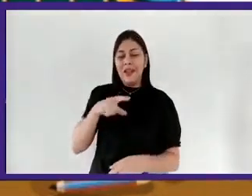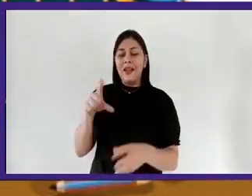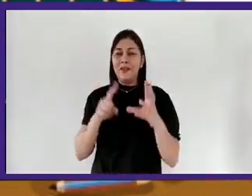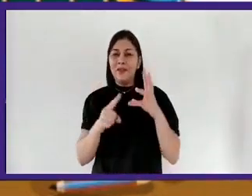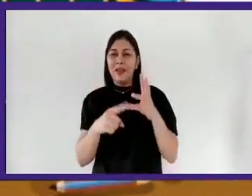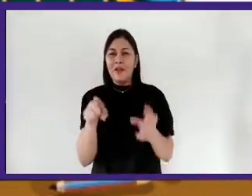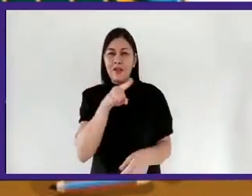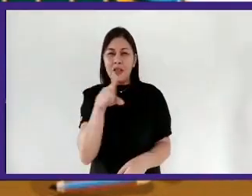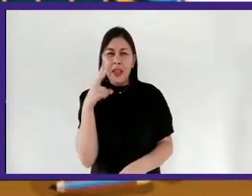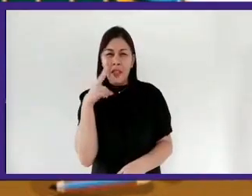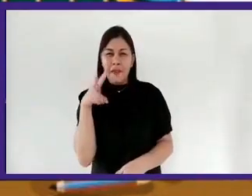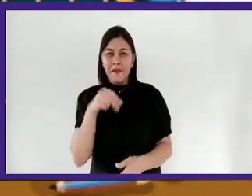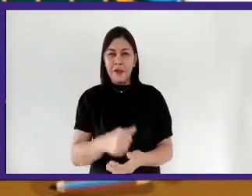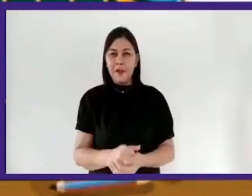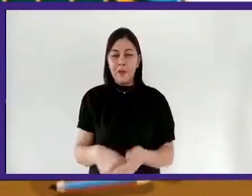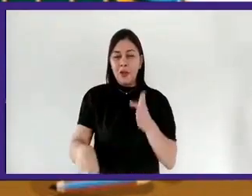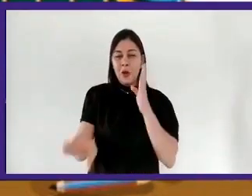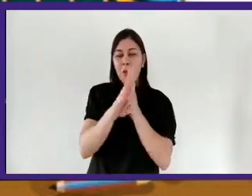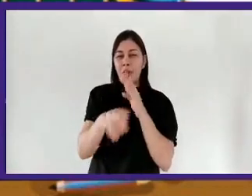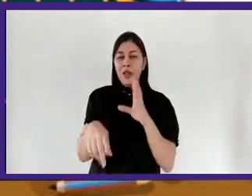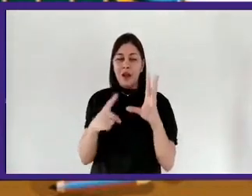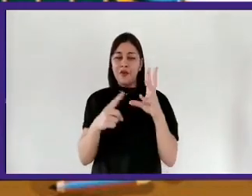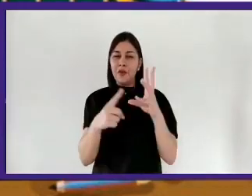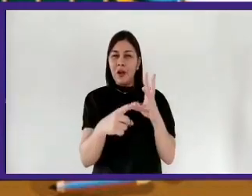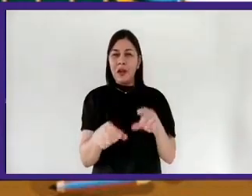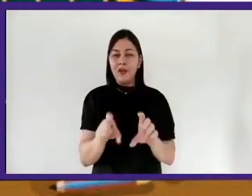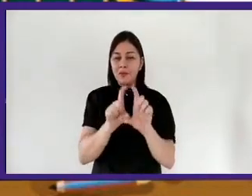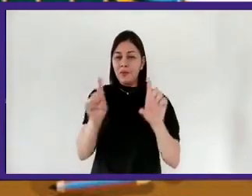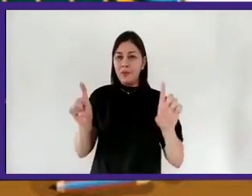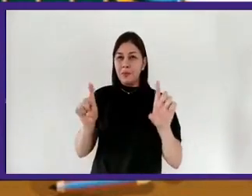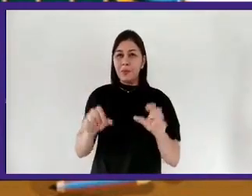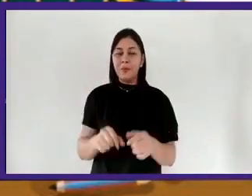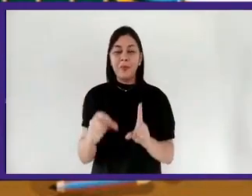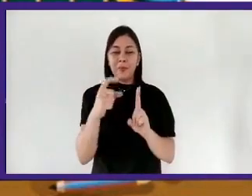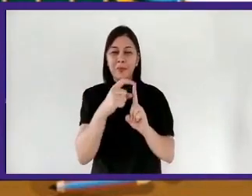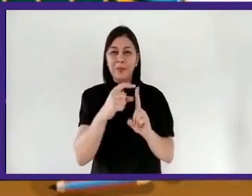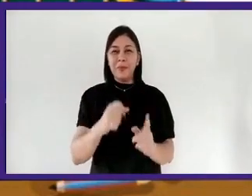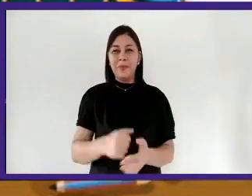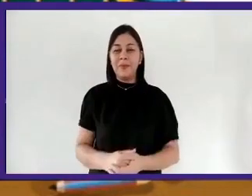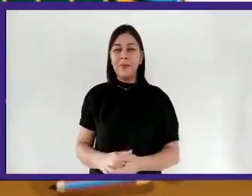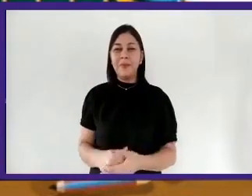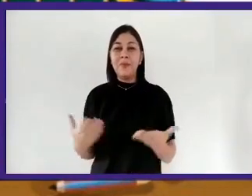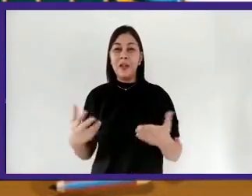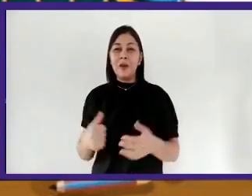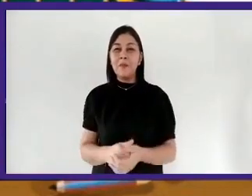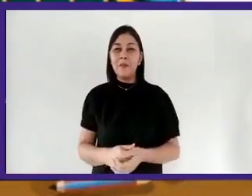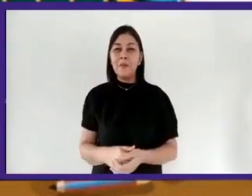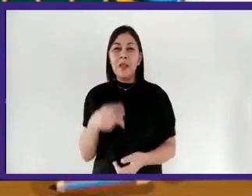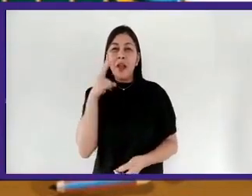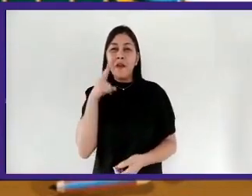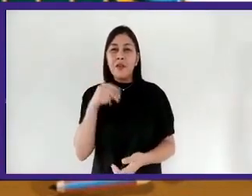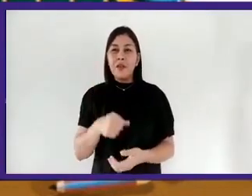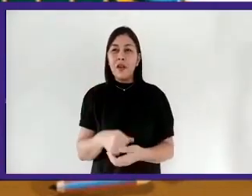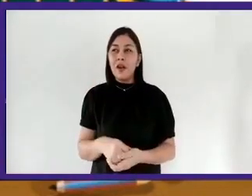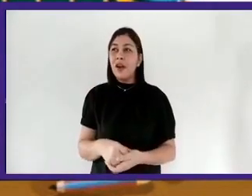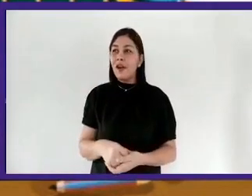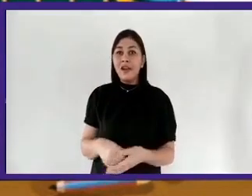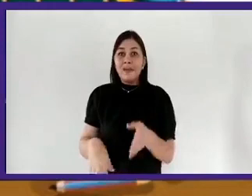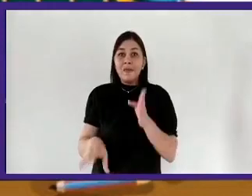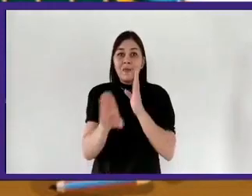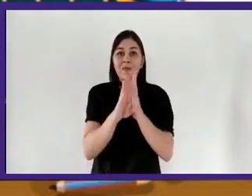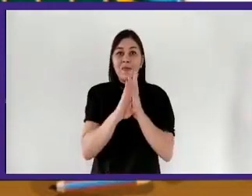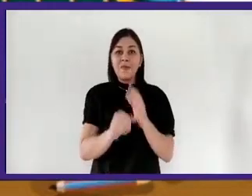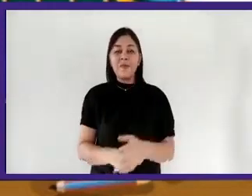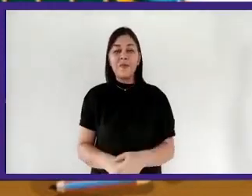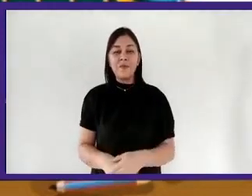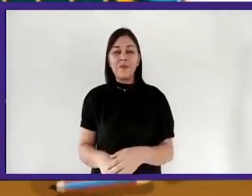já viram? Já descobriram alguma vogal aí na palavra brigadeiro? Vamos ver? Olha só, eu encontrei a